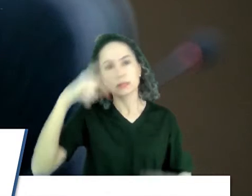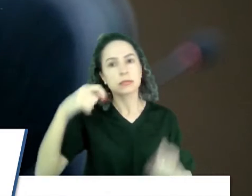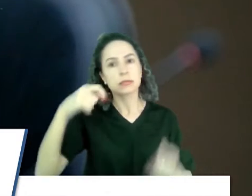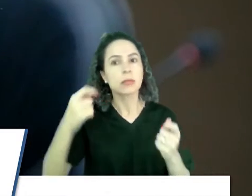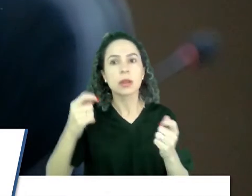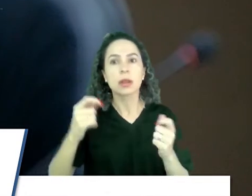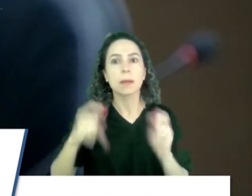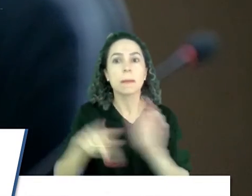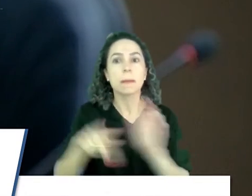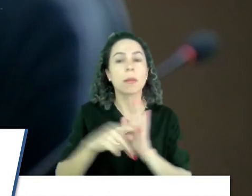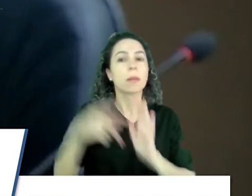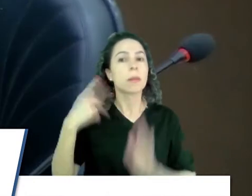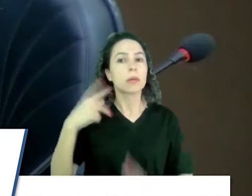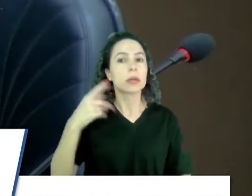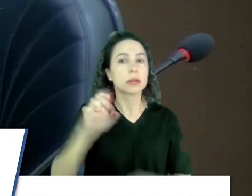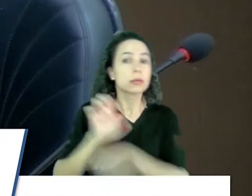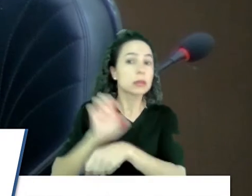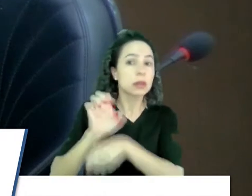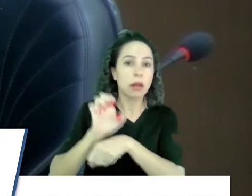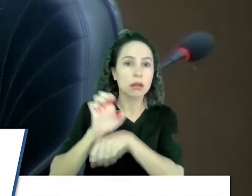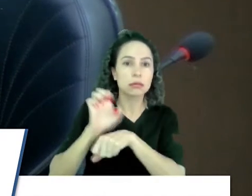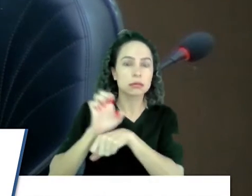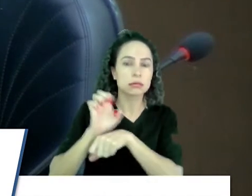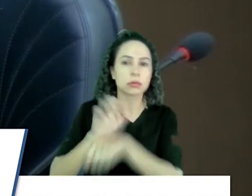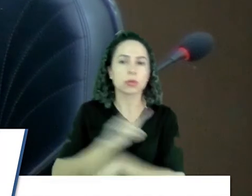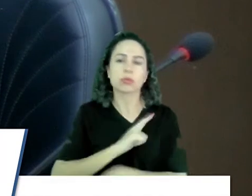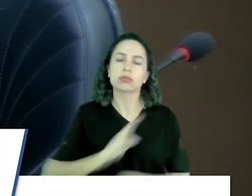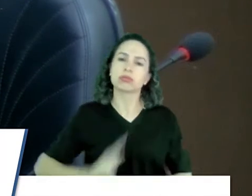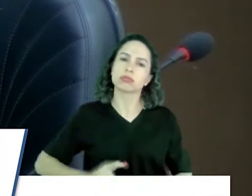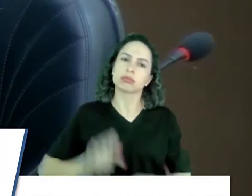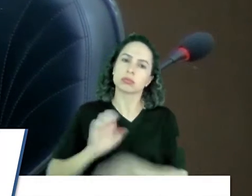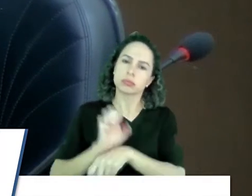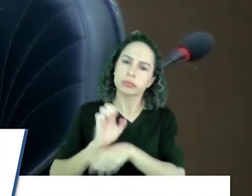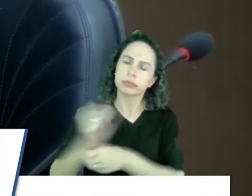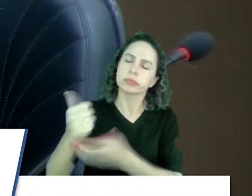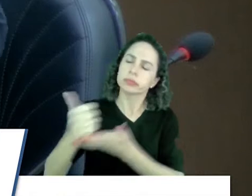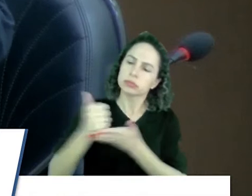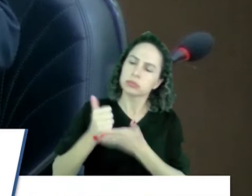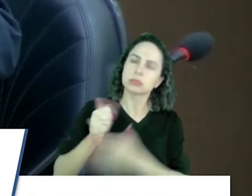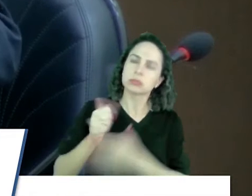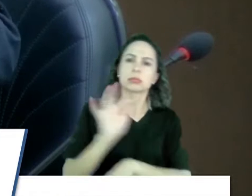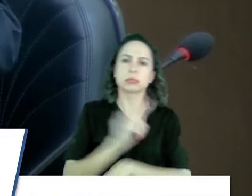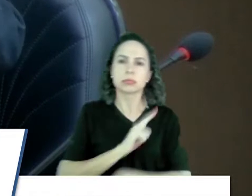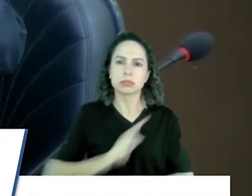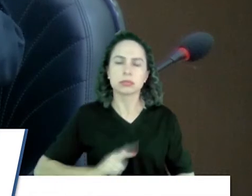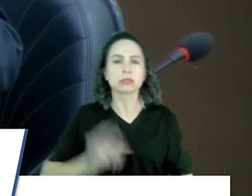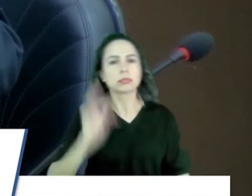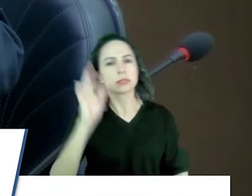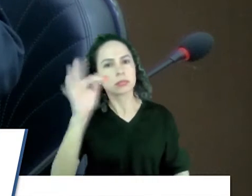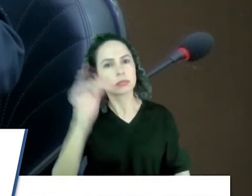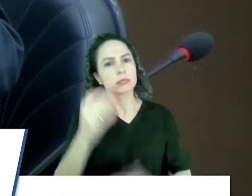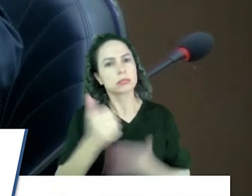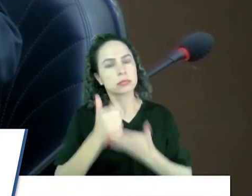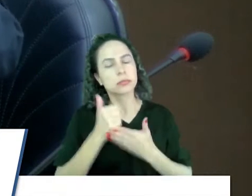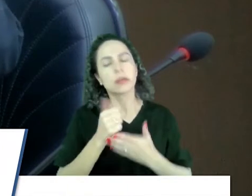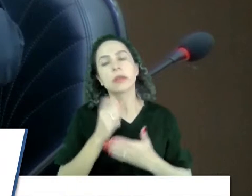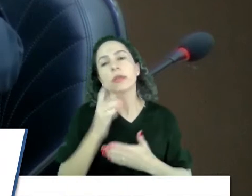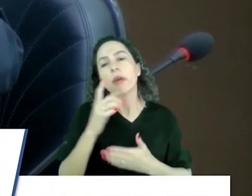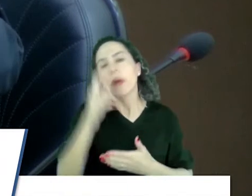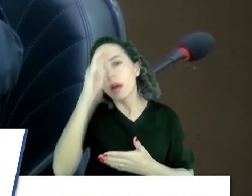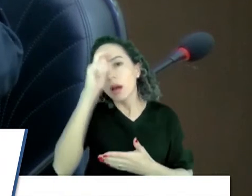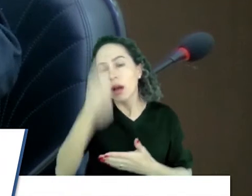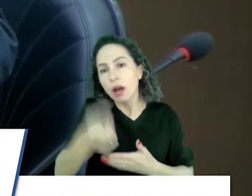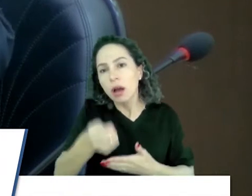Estado. O governo do Estado precisa ajudar, o governo federal precisa ajudar. Ficar andando só com o chapéu na